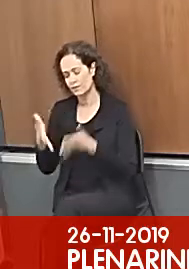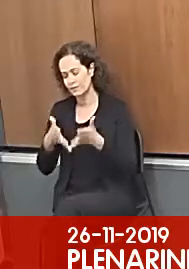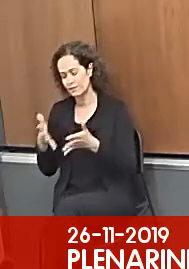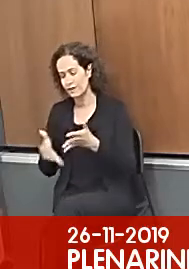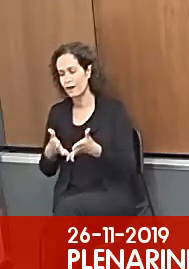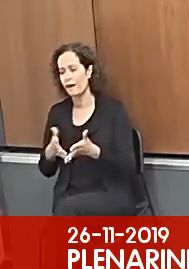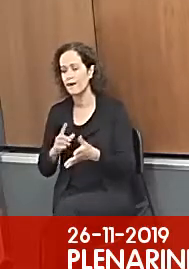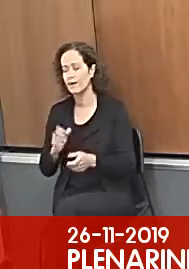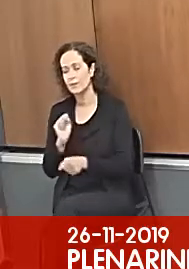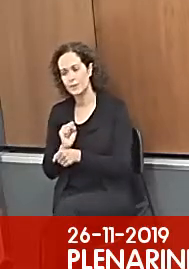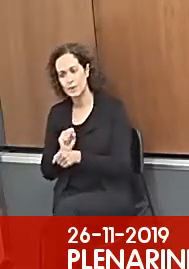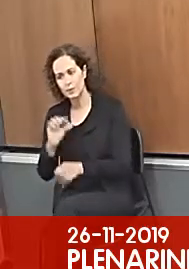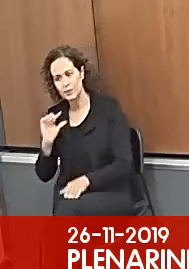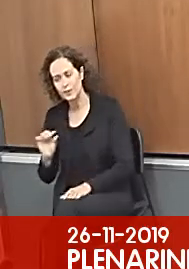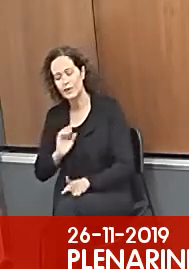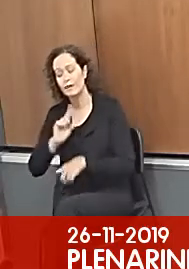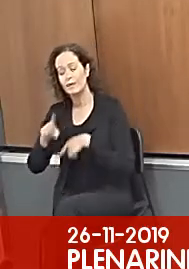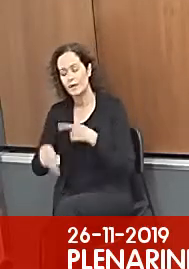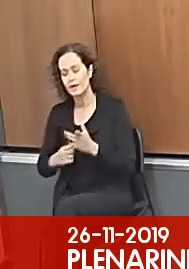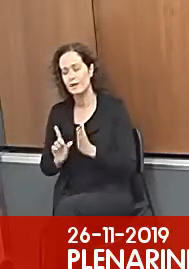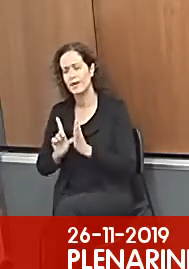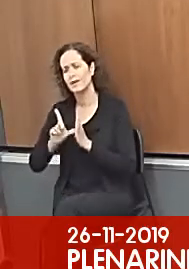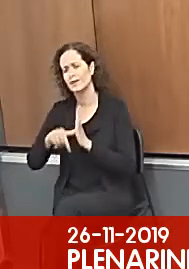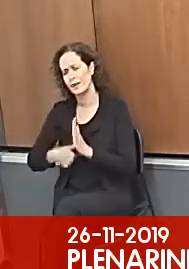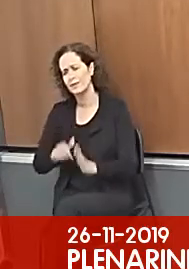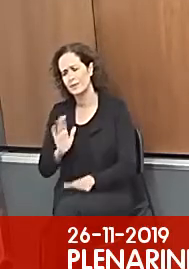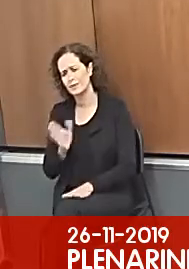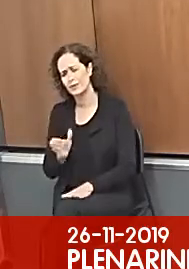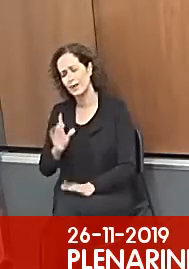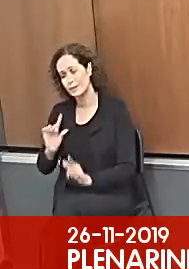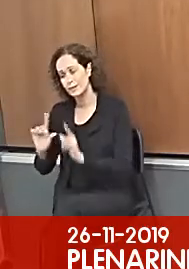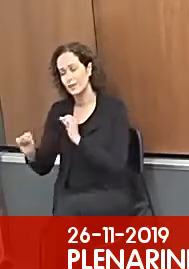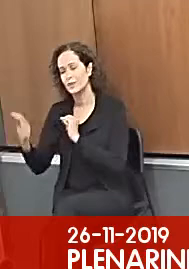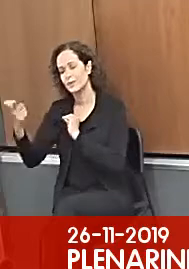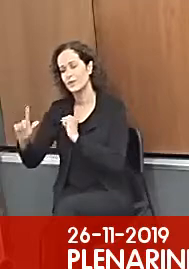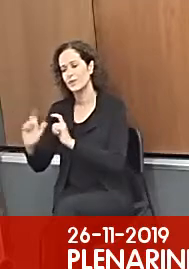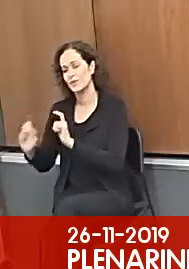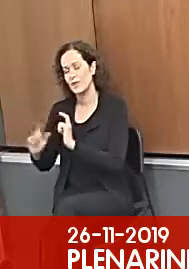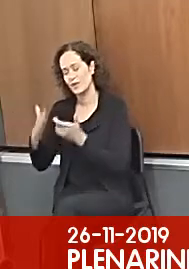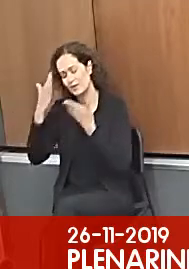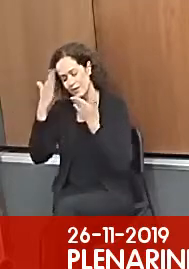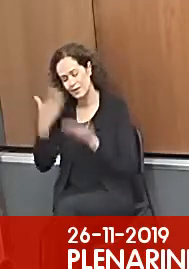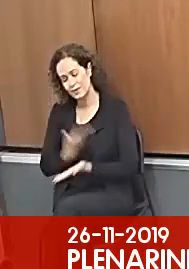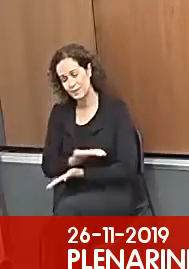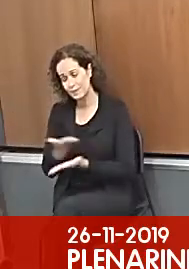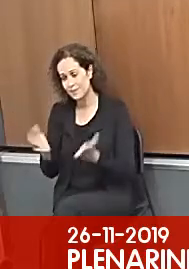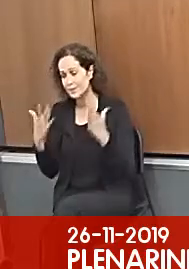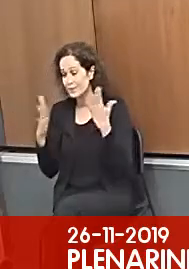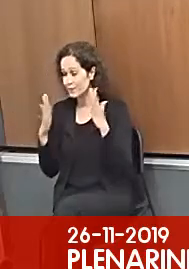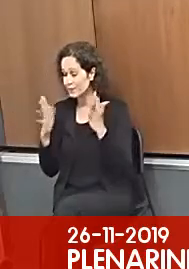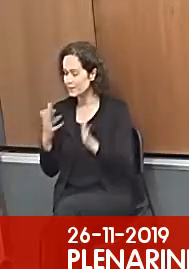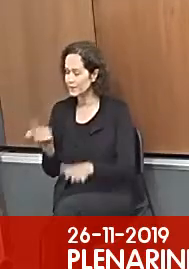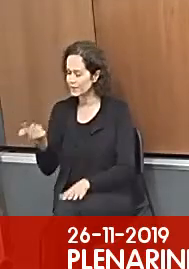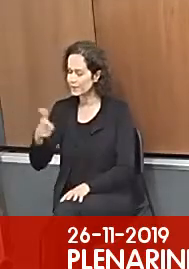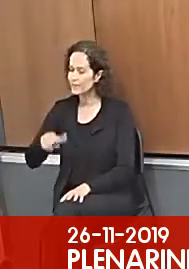estar às 15h30, já estou até atrasado, mas agradeço imensamente a cada um de vocês e parabenizo mais uma vez o